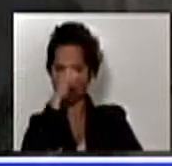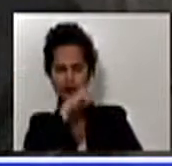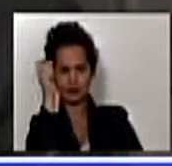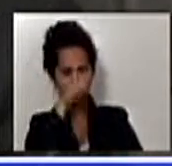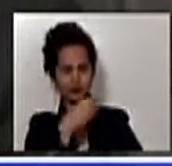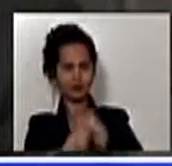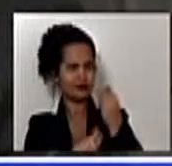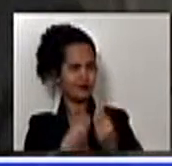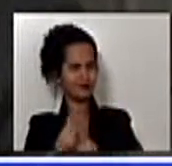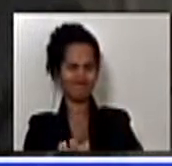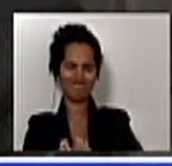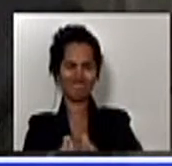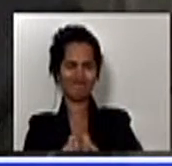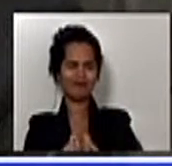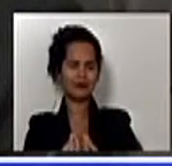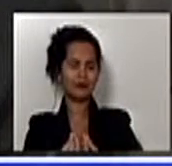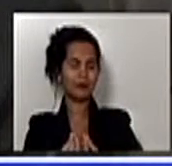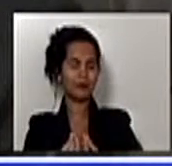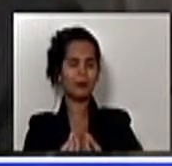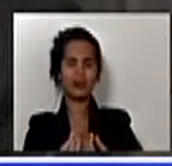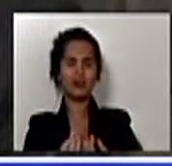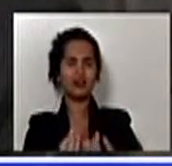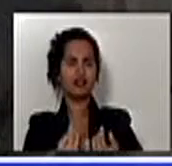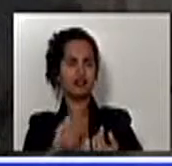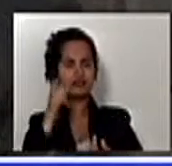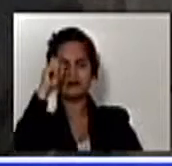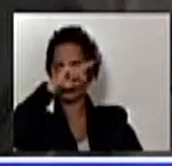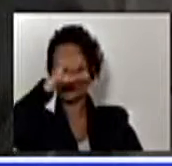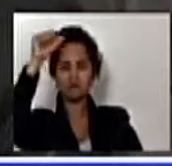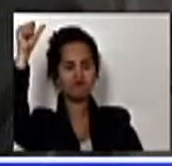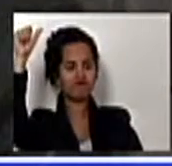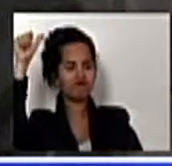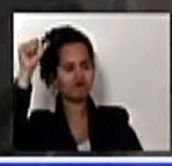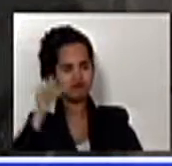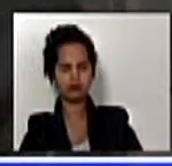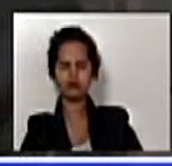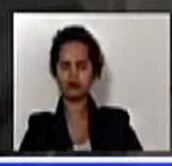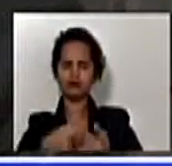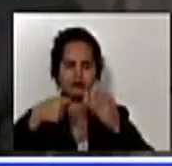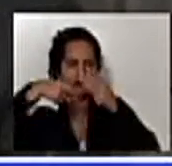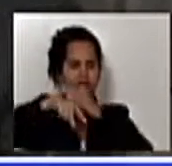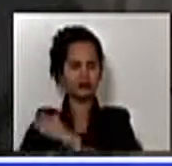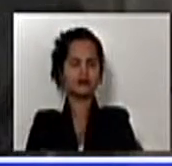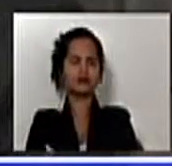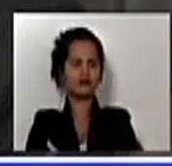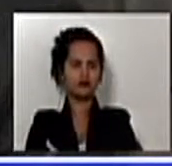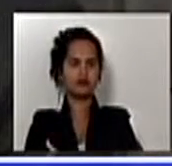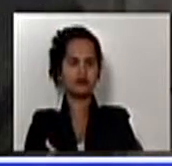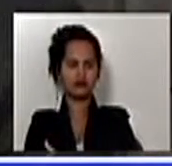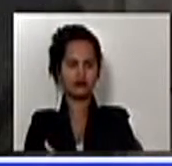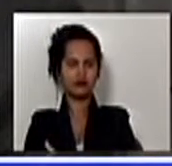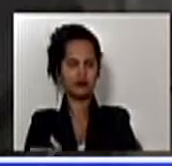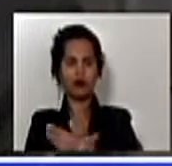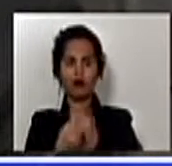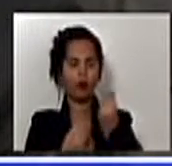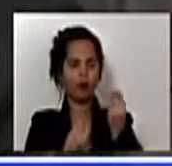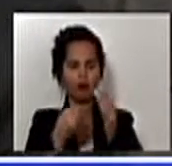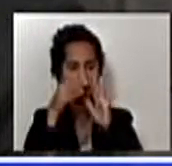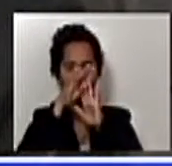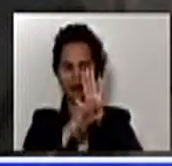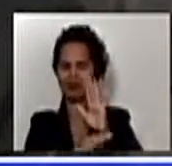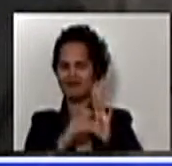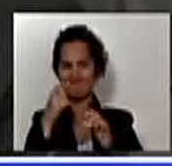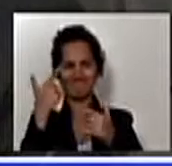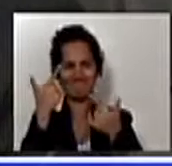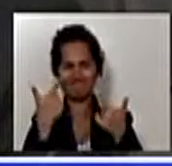dificuldades incomensuráveis, mas depauperar a